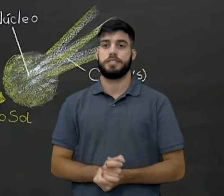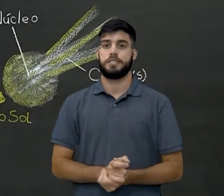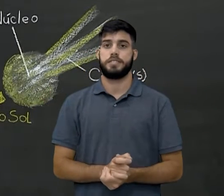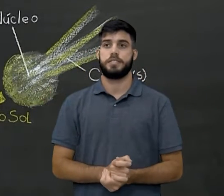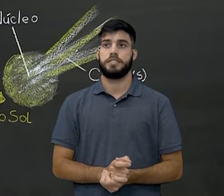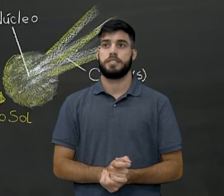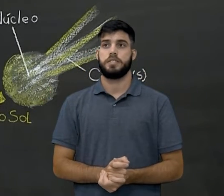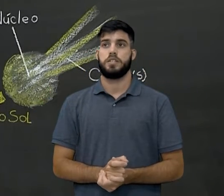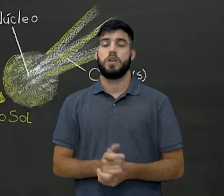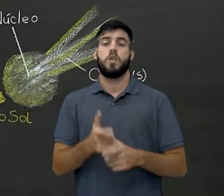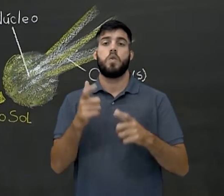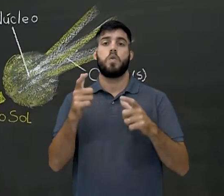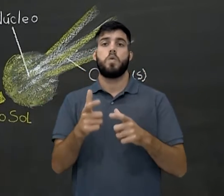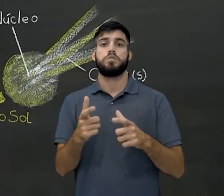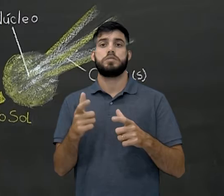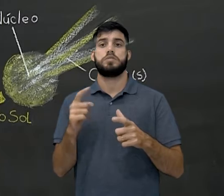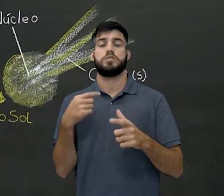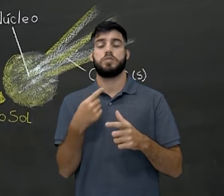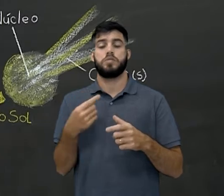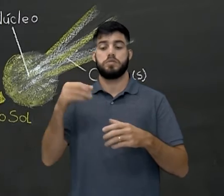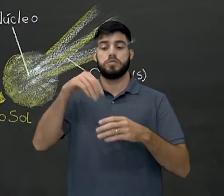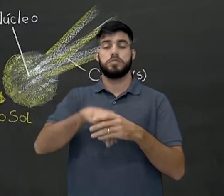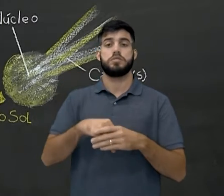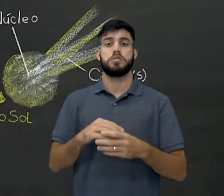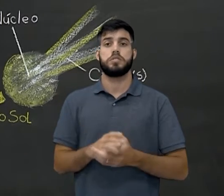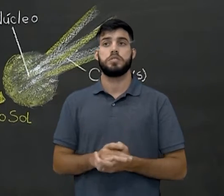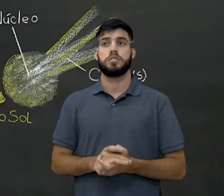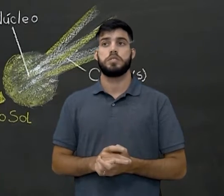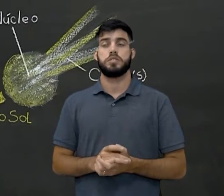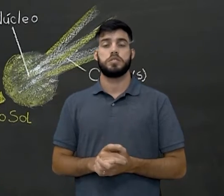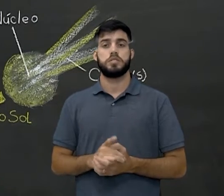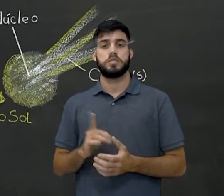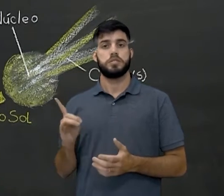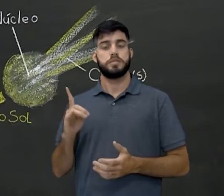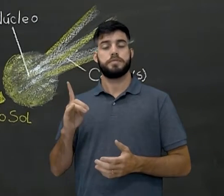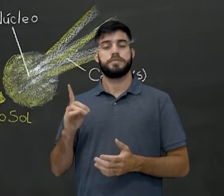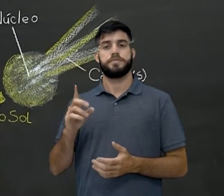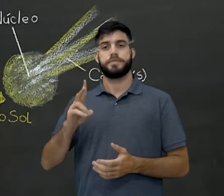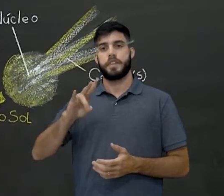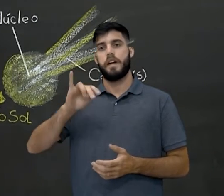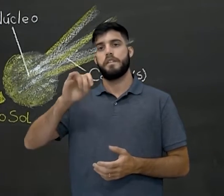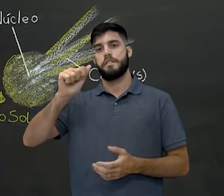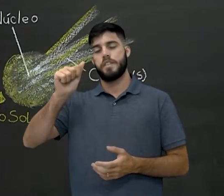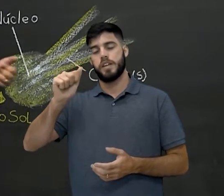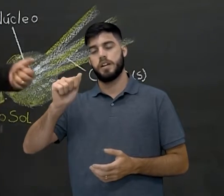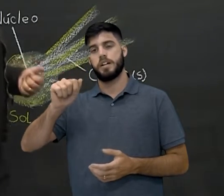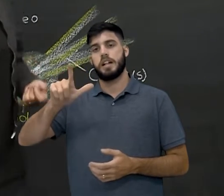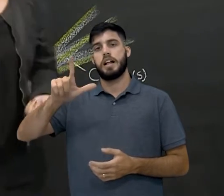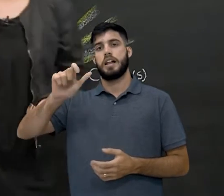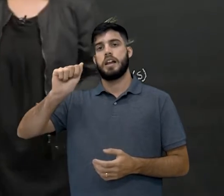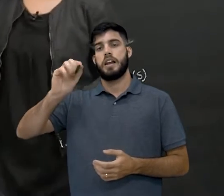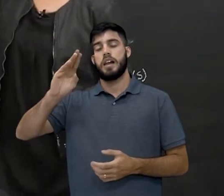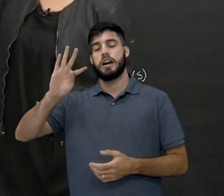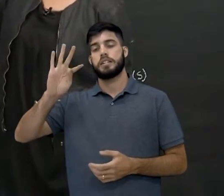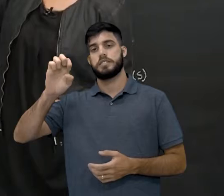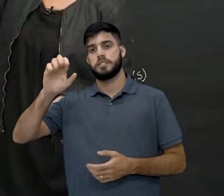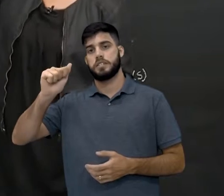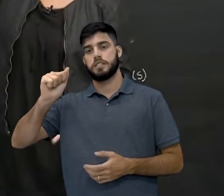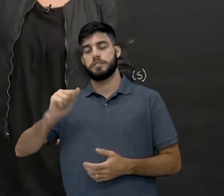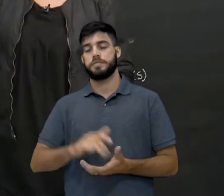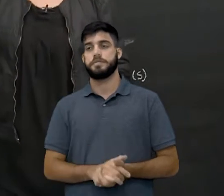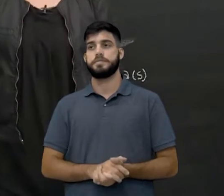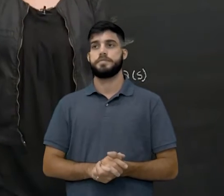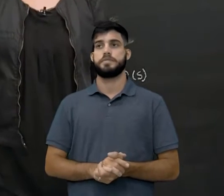Então, onde estamos situados nesse grande universo? Nosso endereço está aí, na Via Láctea. E aí, falando de Sistema Solar, falando